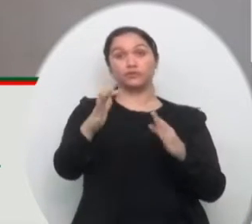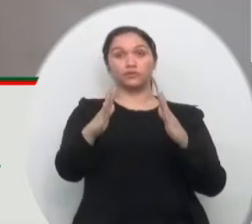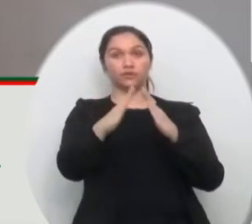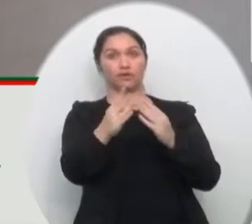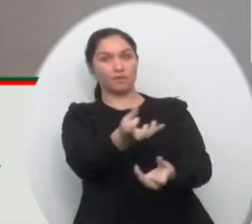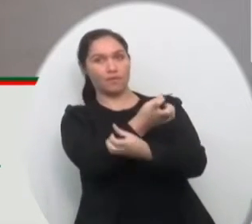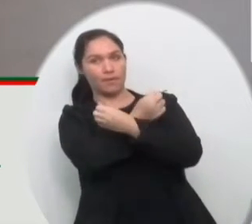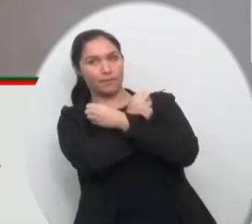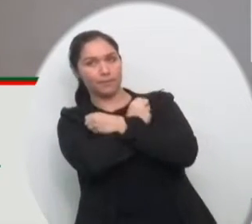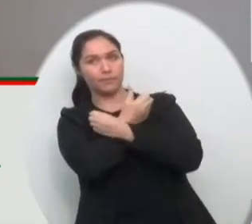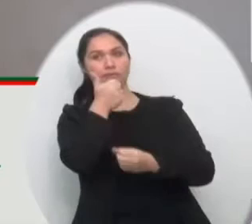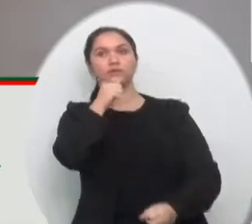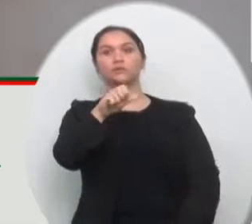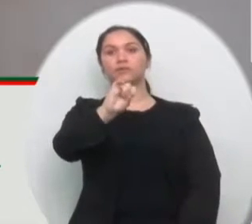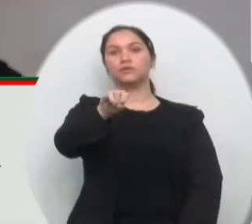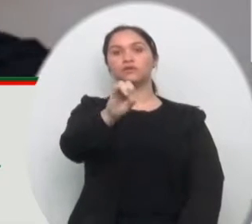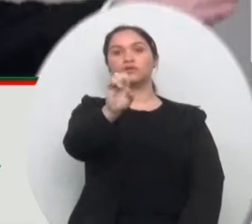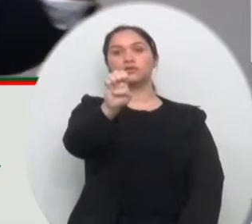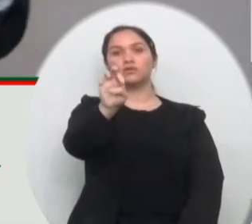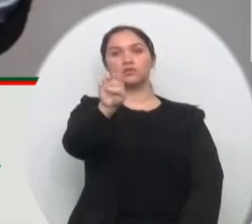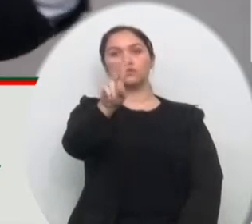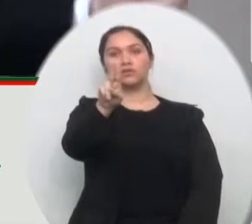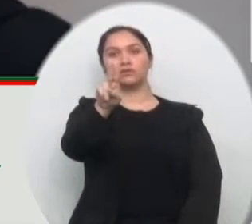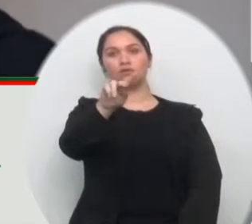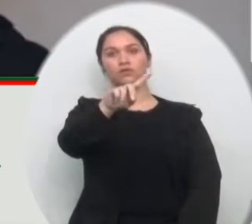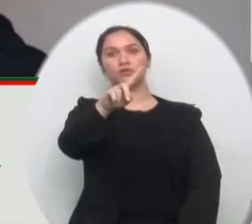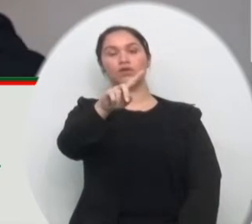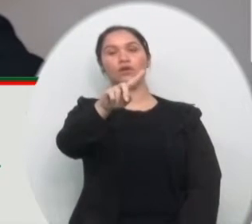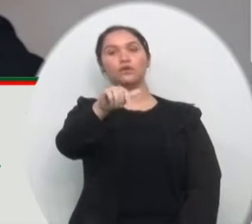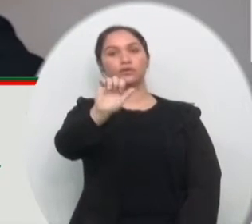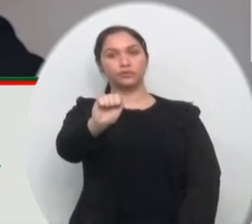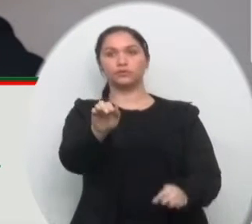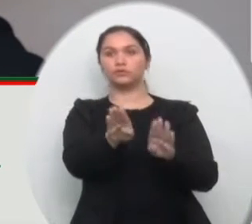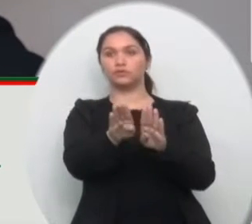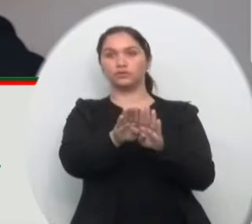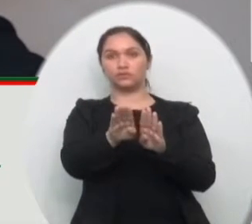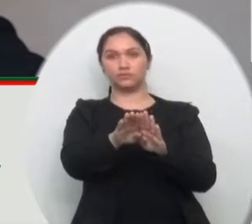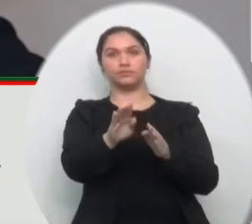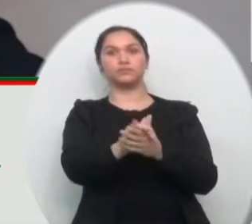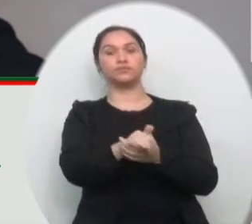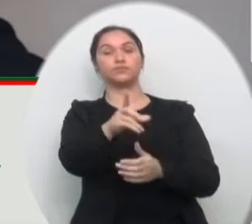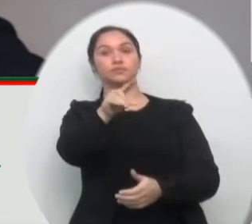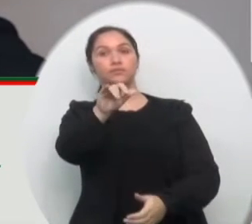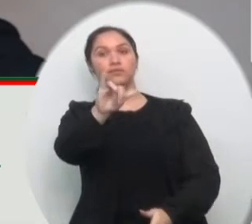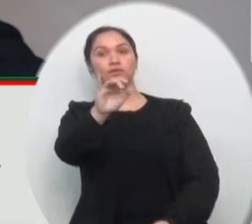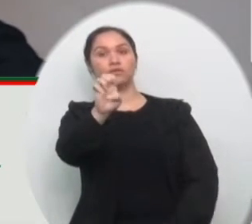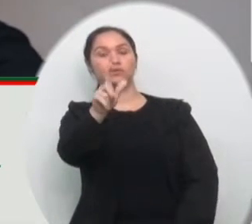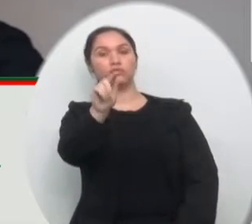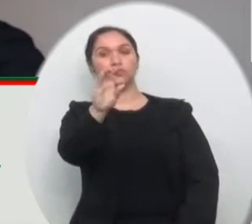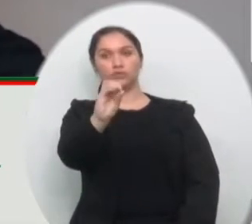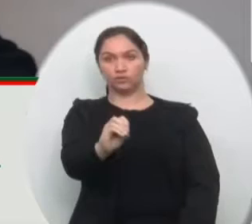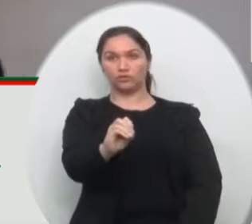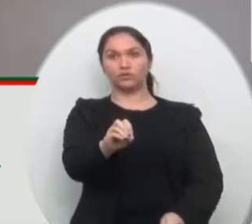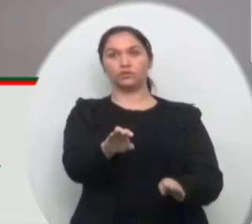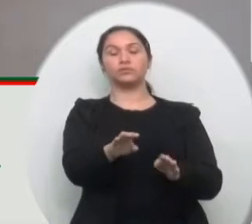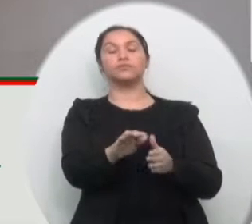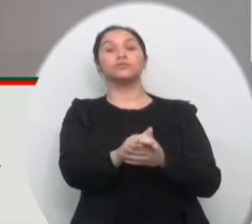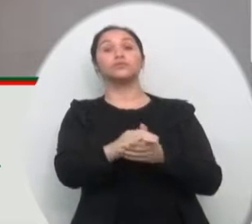para o Jefferson, para o Diego e para todos da comunidade aqui do Morro Albino, Verdinho, Capão Bonito, presentes nessa